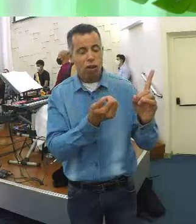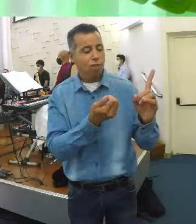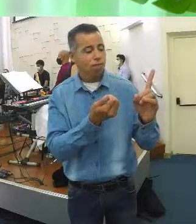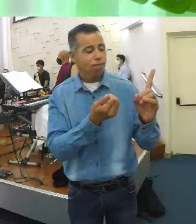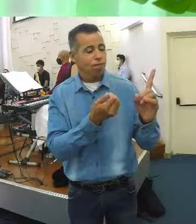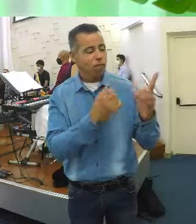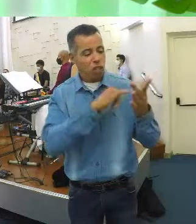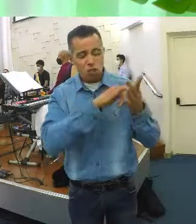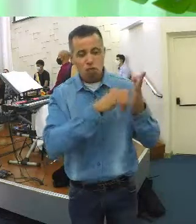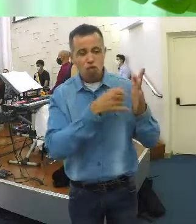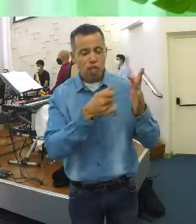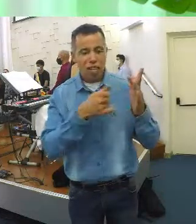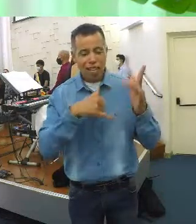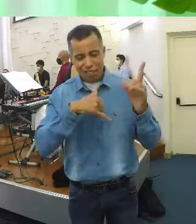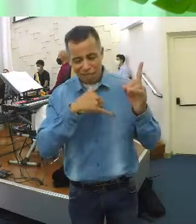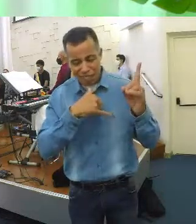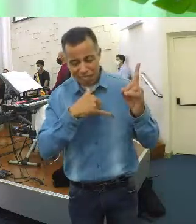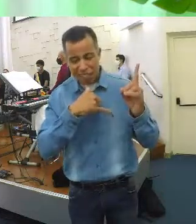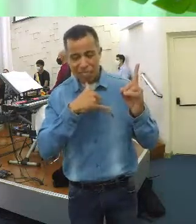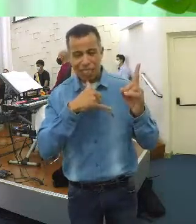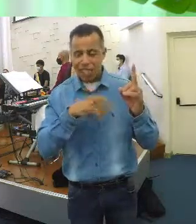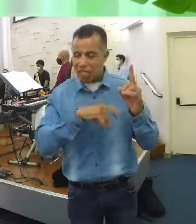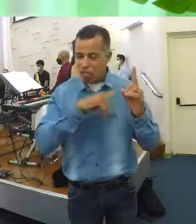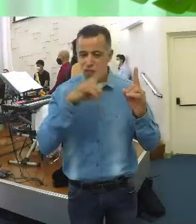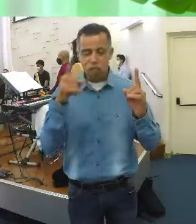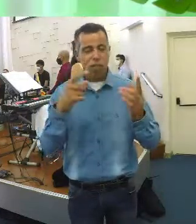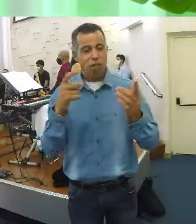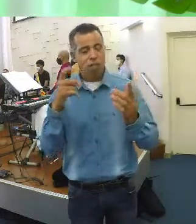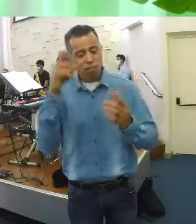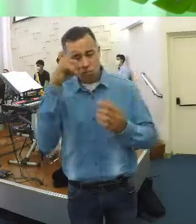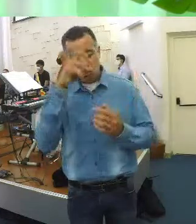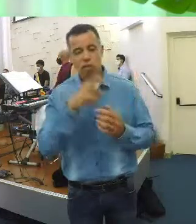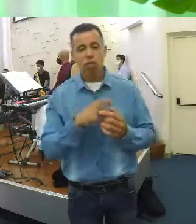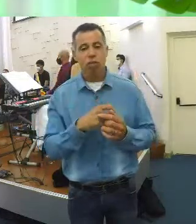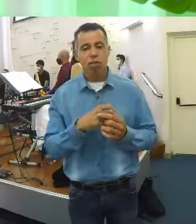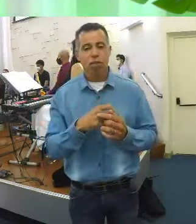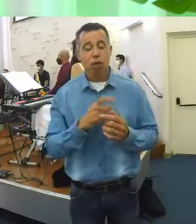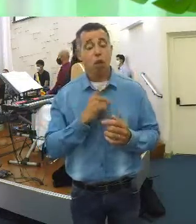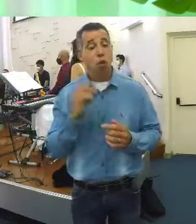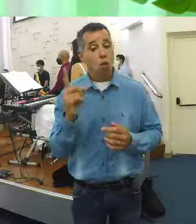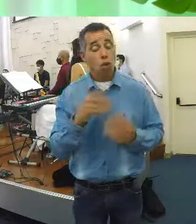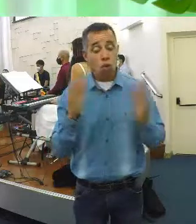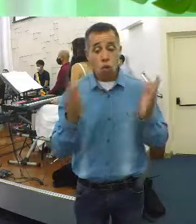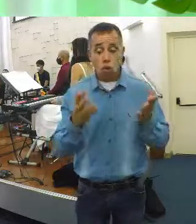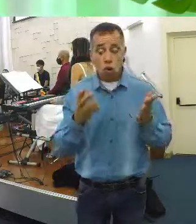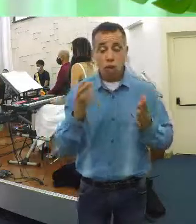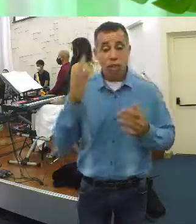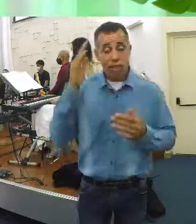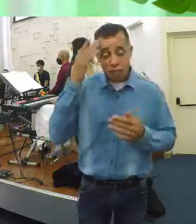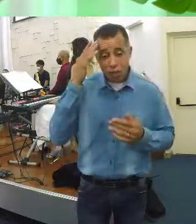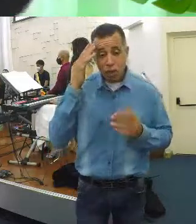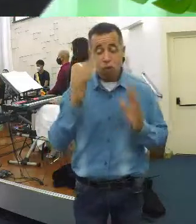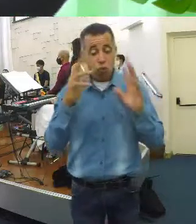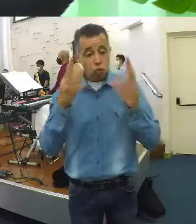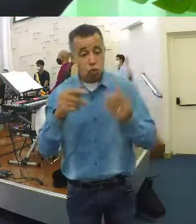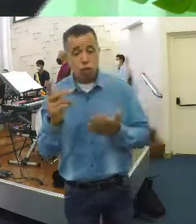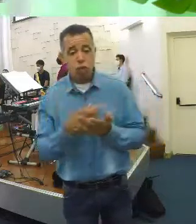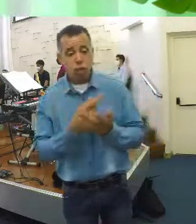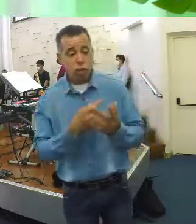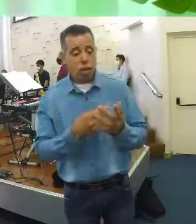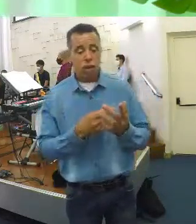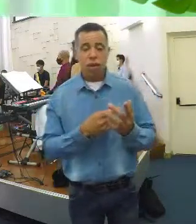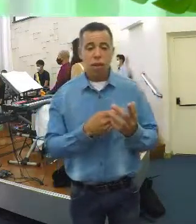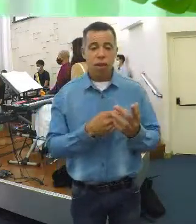José, dias difíceis para eles. Hoje sabemos de tudo que aconteceu, mas, irmãos, eles nunca ouviram falar